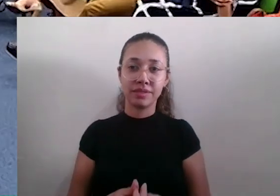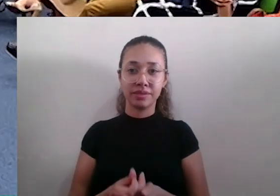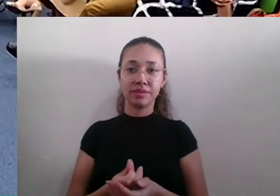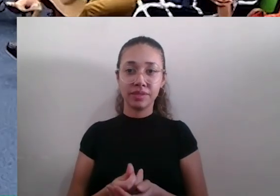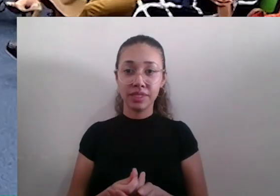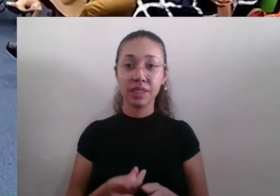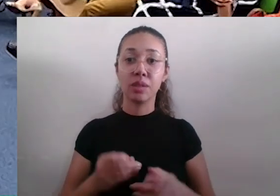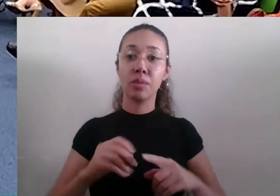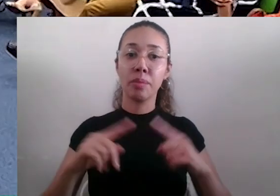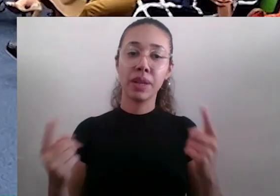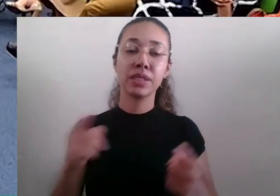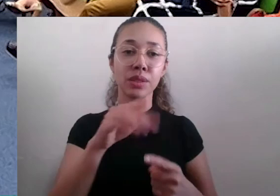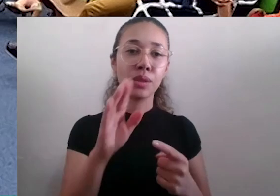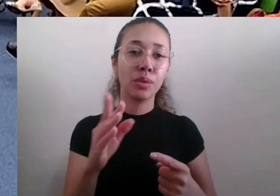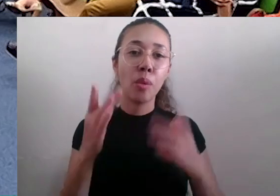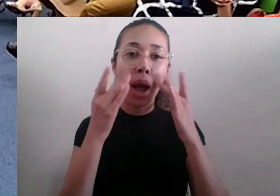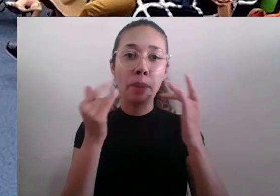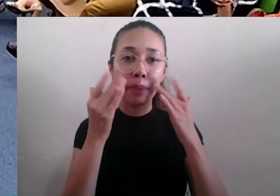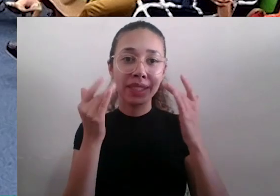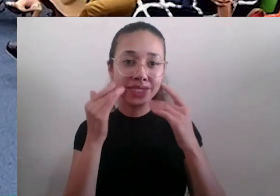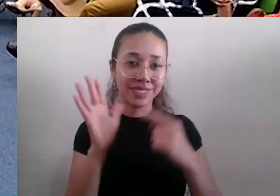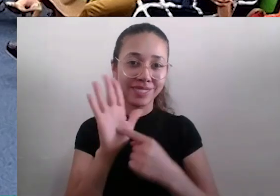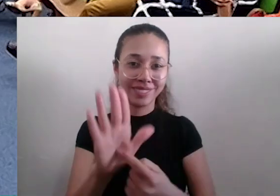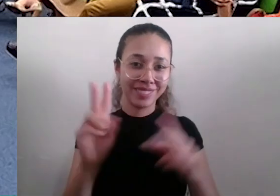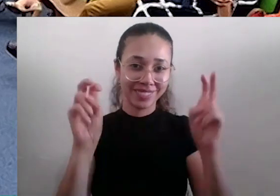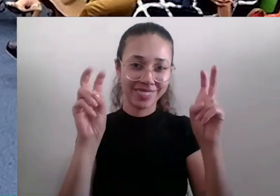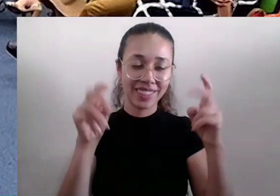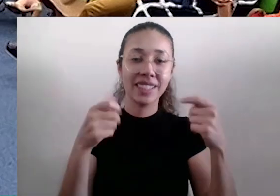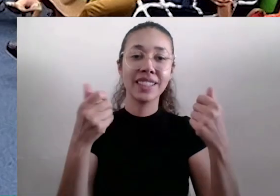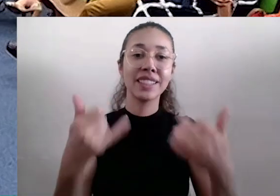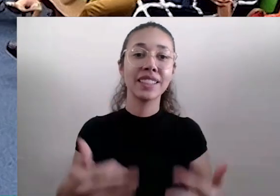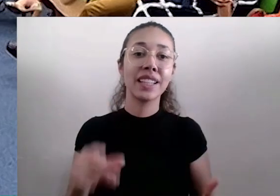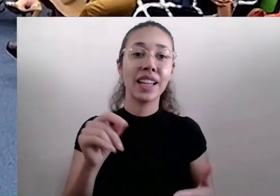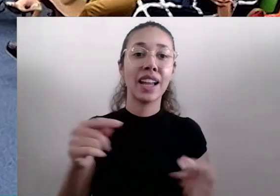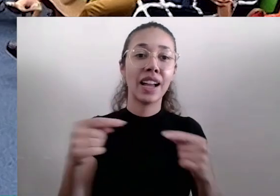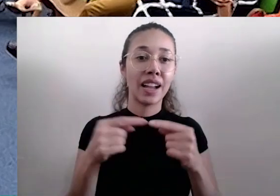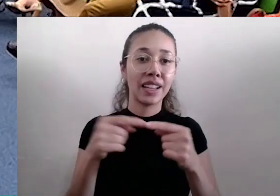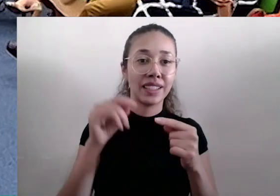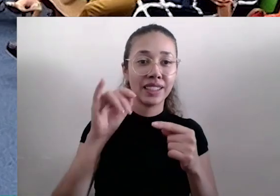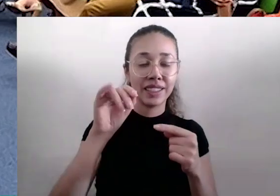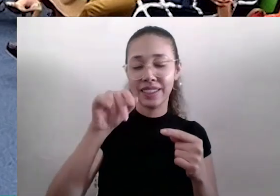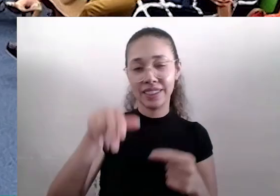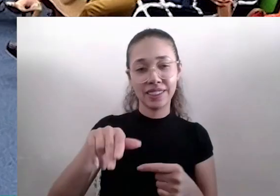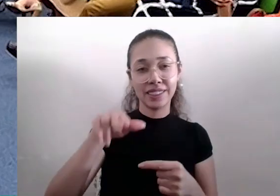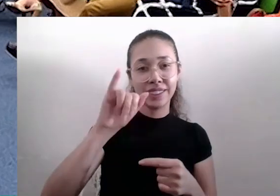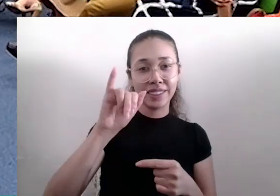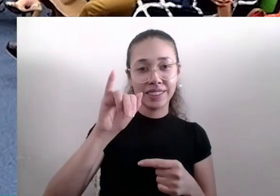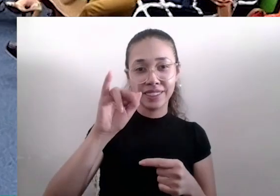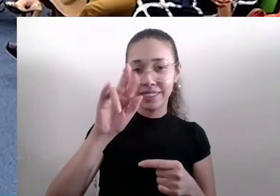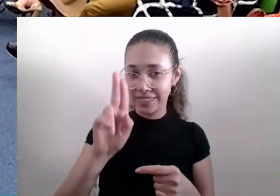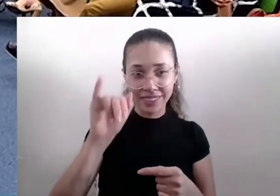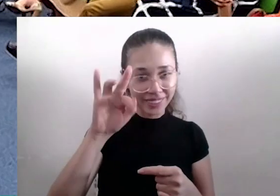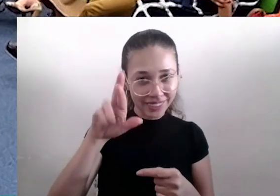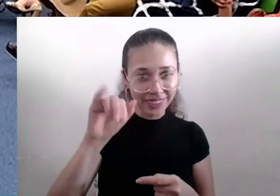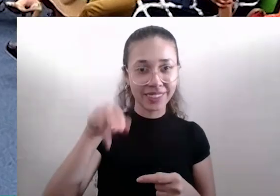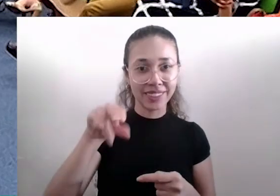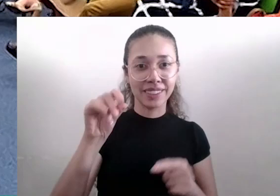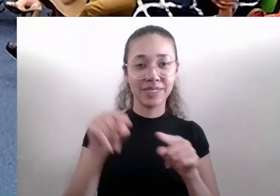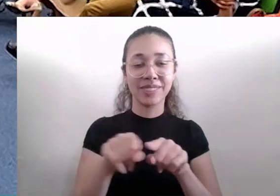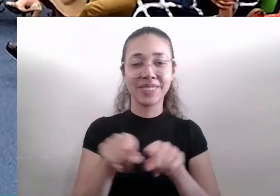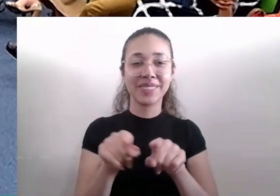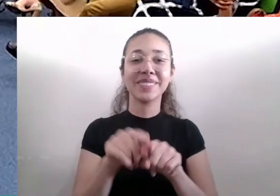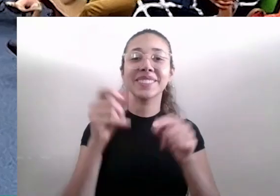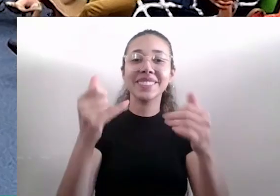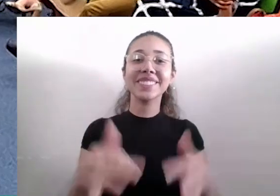apresenta não apresenta é mais e o Quirino também eh Então não é uma bolha